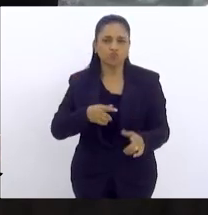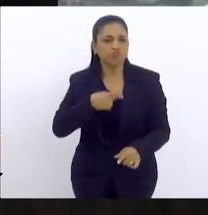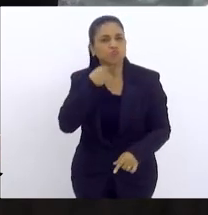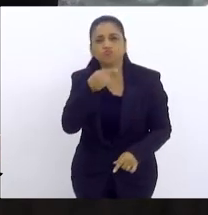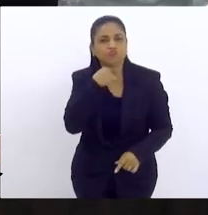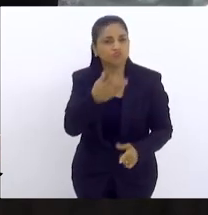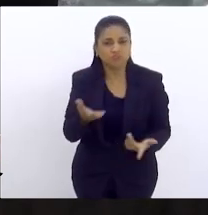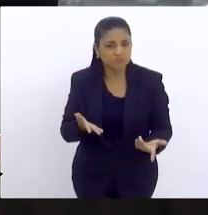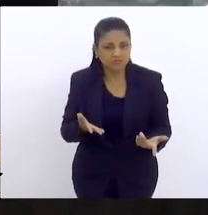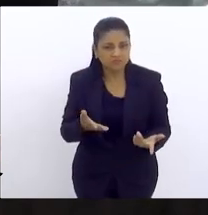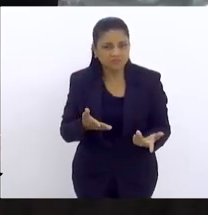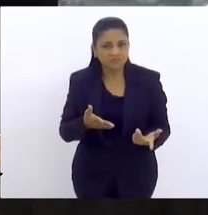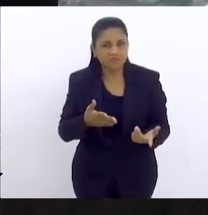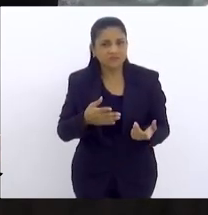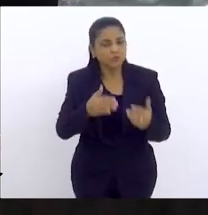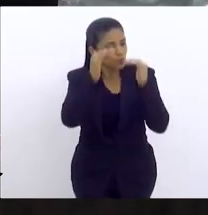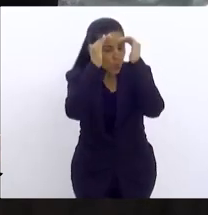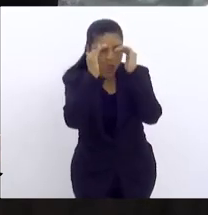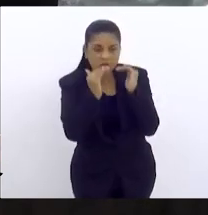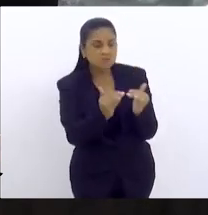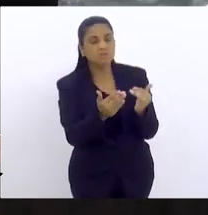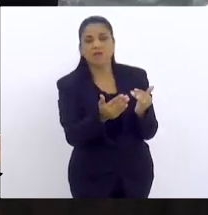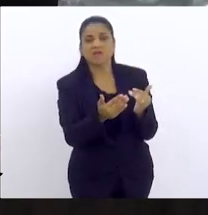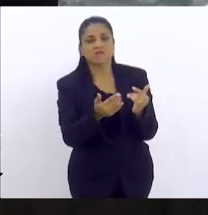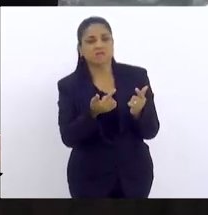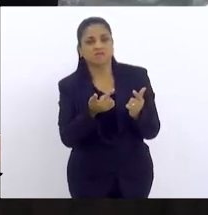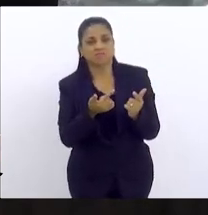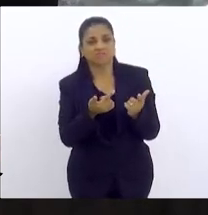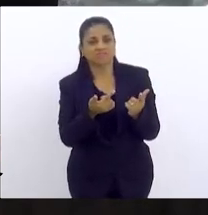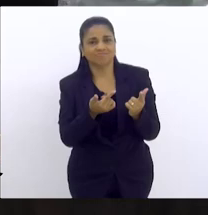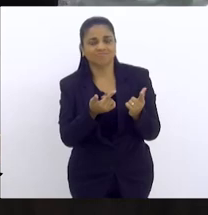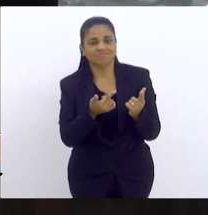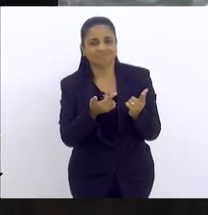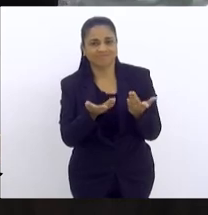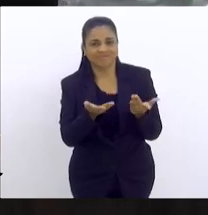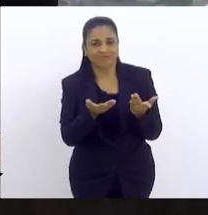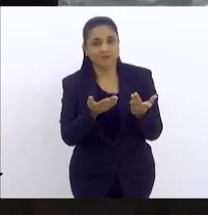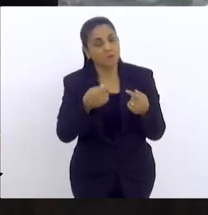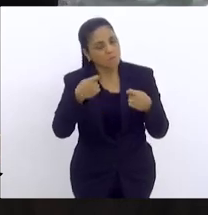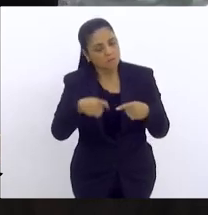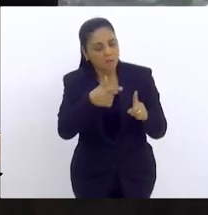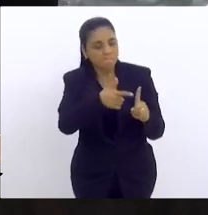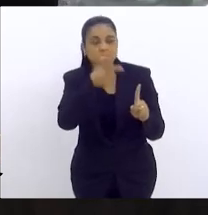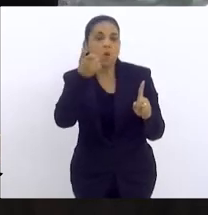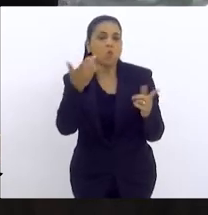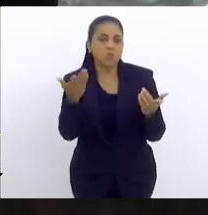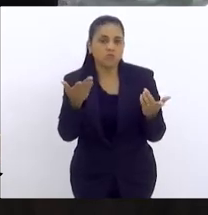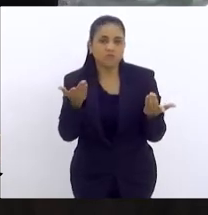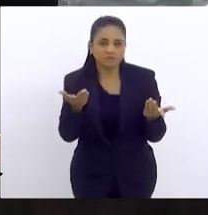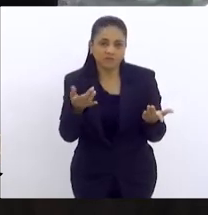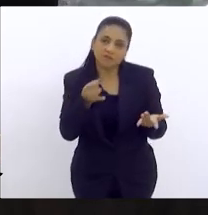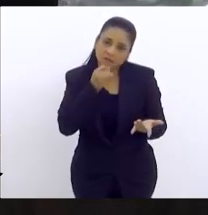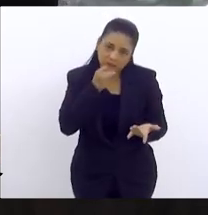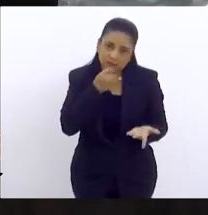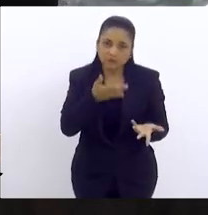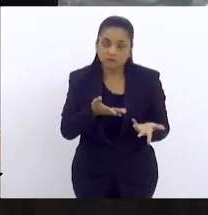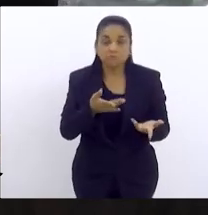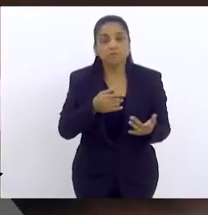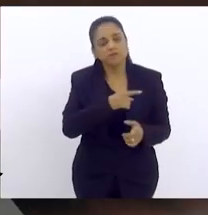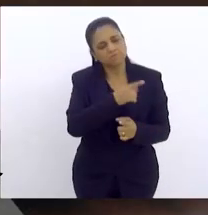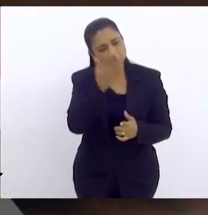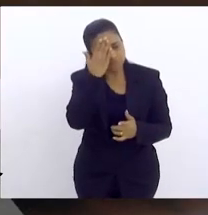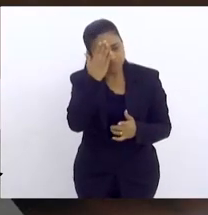forma vagabundo não respeita outra forma meu amigo infelizmente mas eu sei que os senhores estão